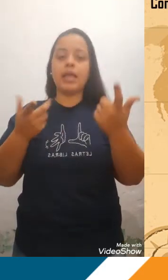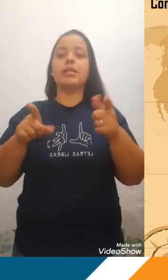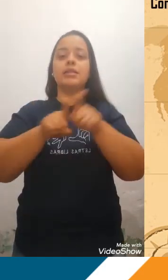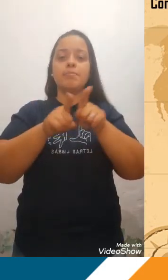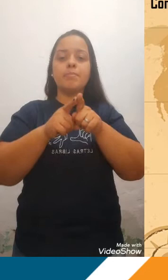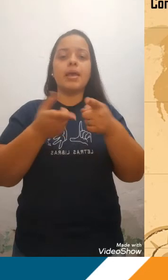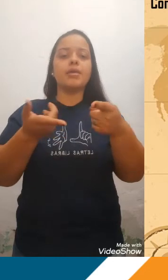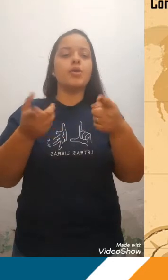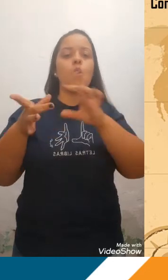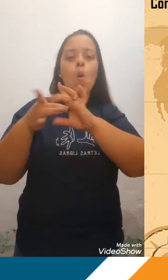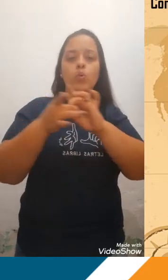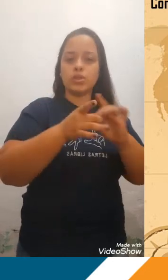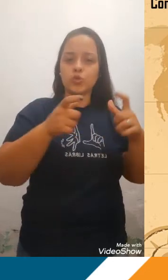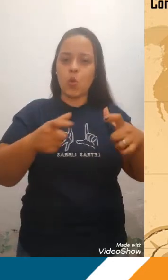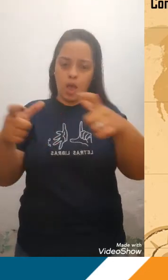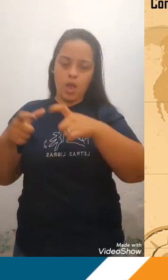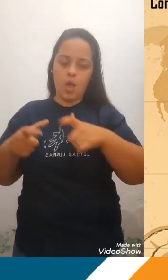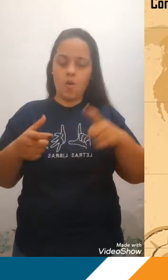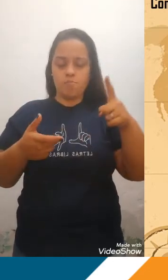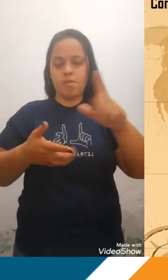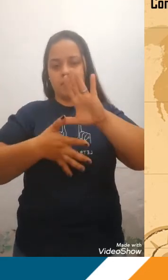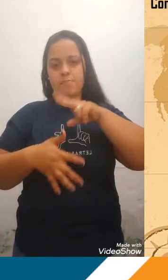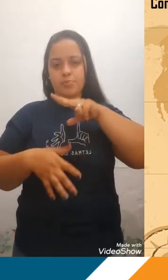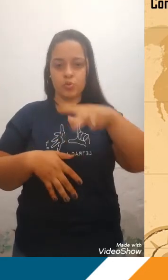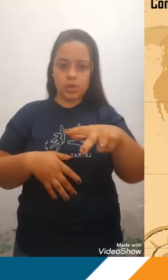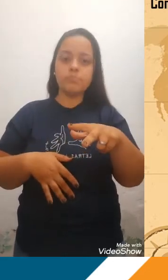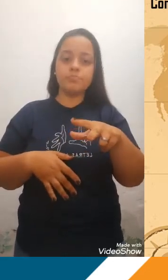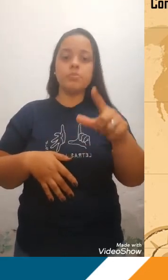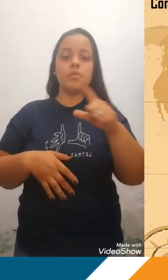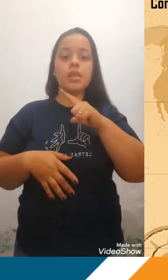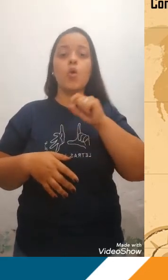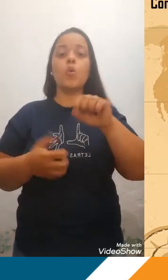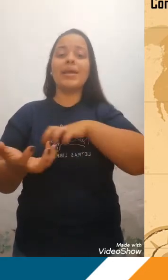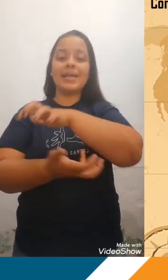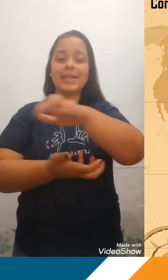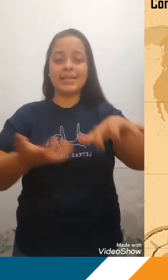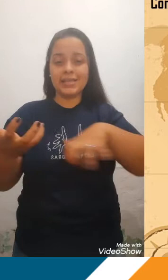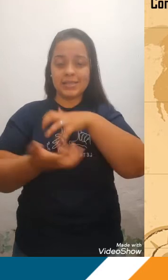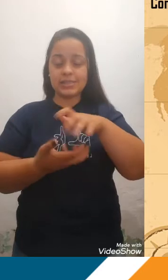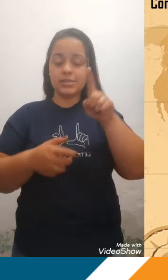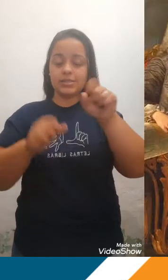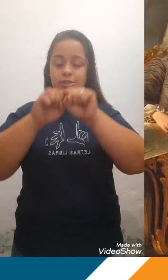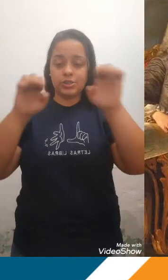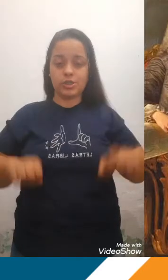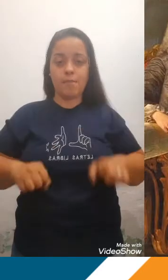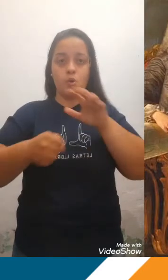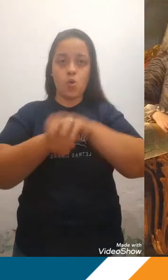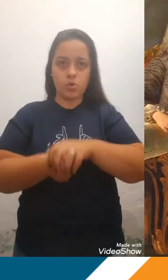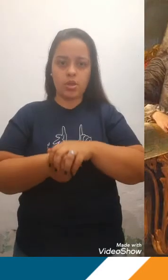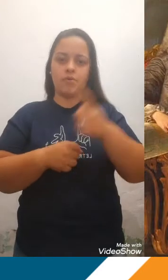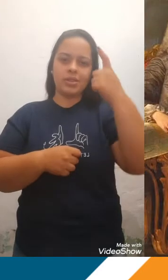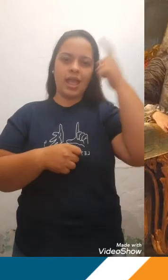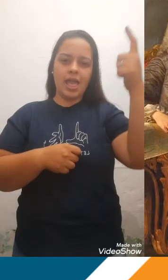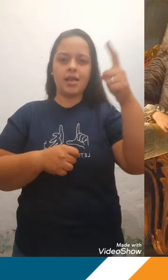suas adequações aos contextos locais na América Portuguesa, gerando assim a crise do sistema colonial. Em relação